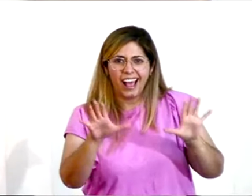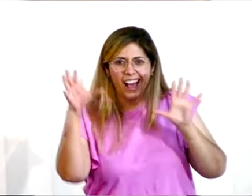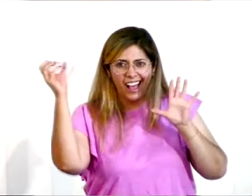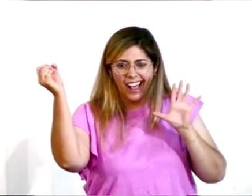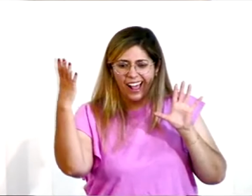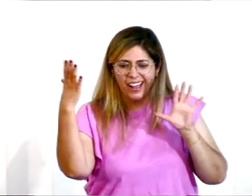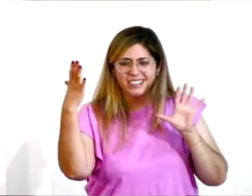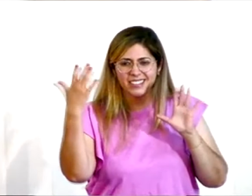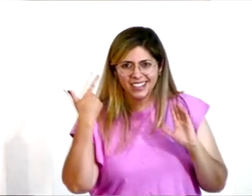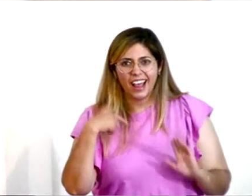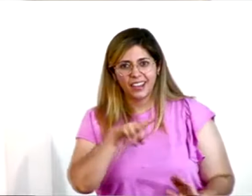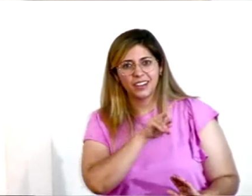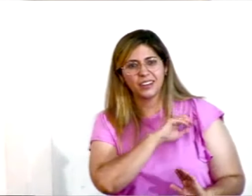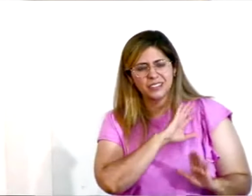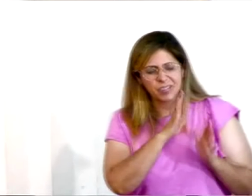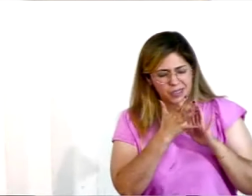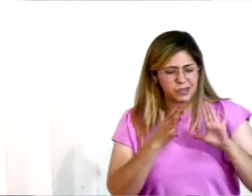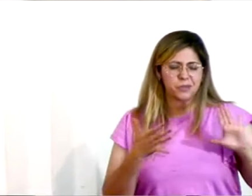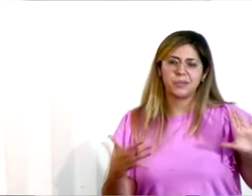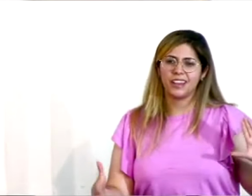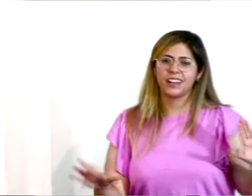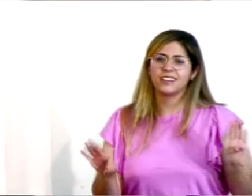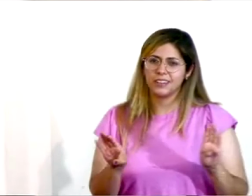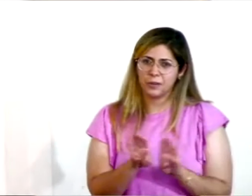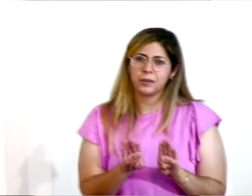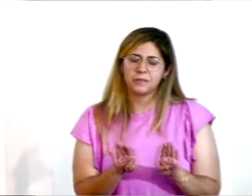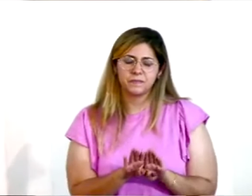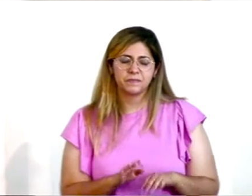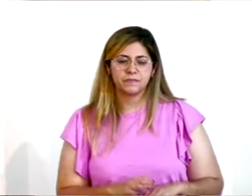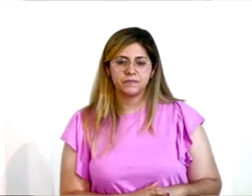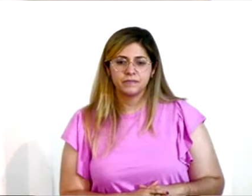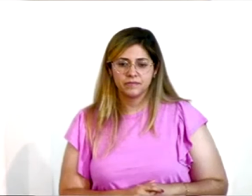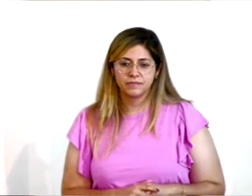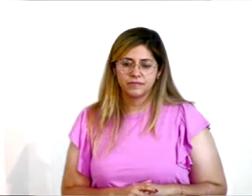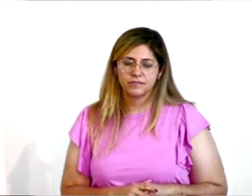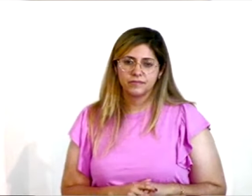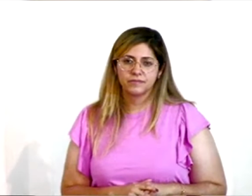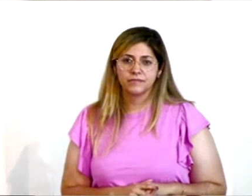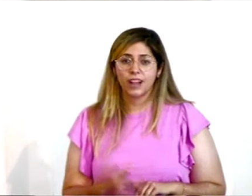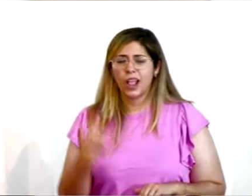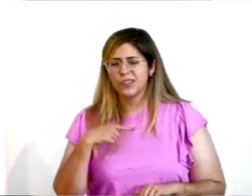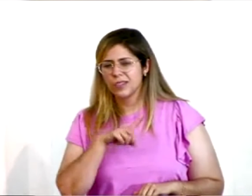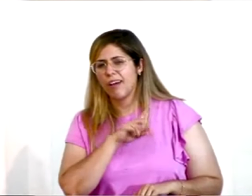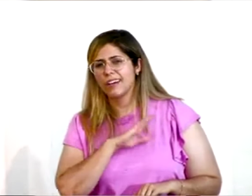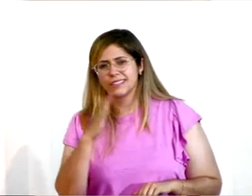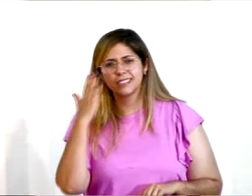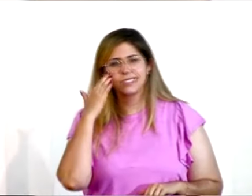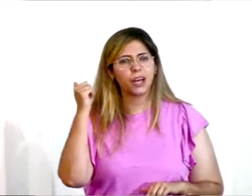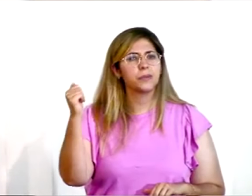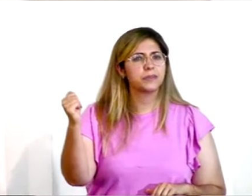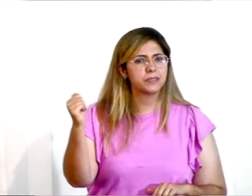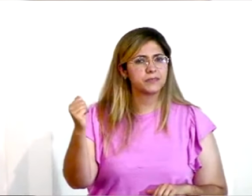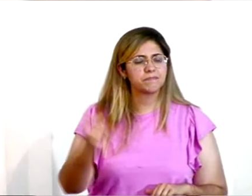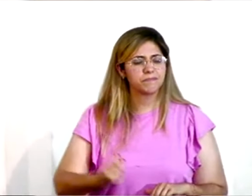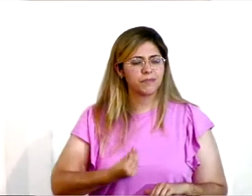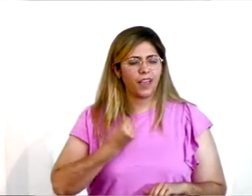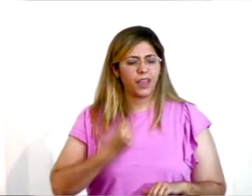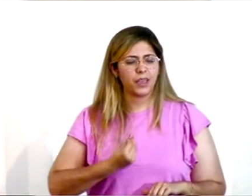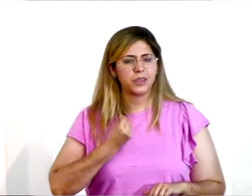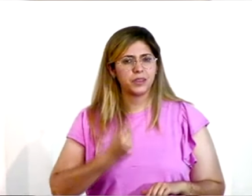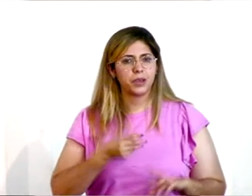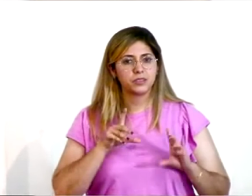ilumina, porque nós ouvimos essa voz também. Eu e você sabemos. Eu e você sabemos quanto nós vivemos como